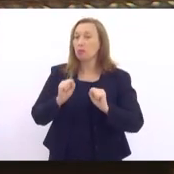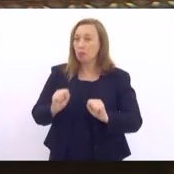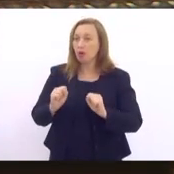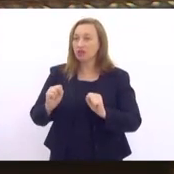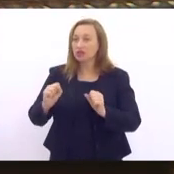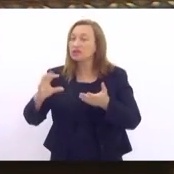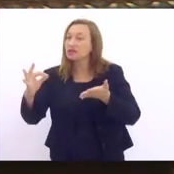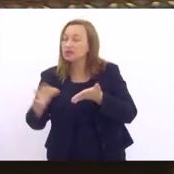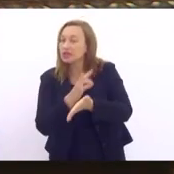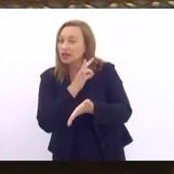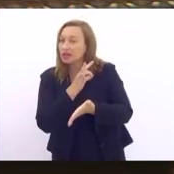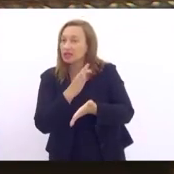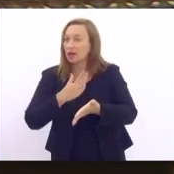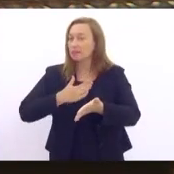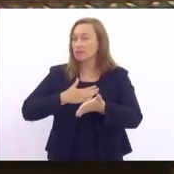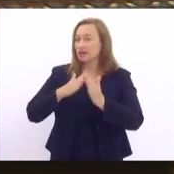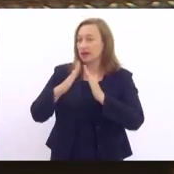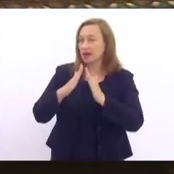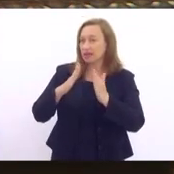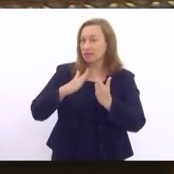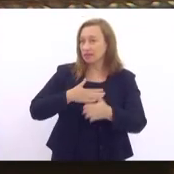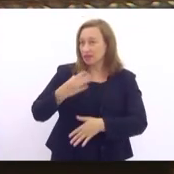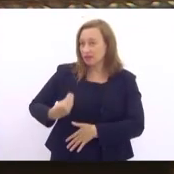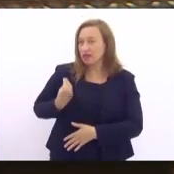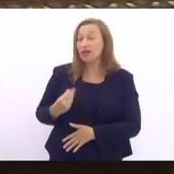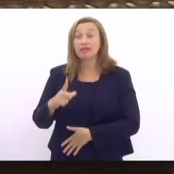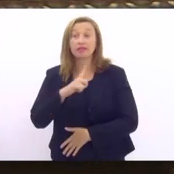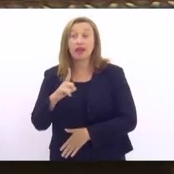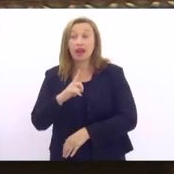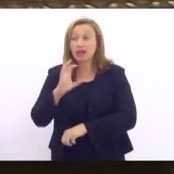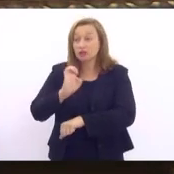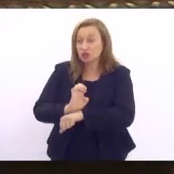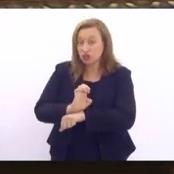Estado como contrapartida